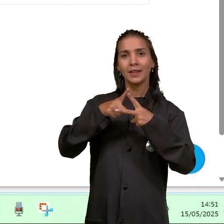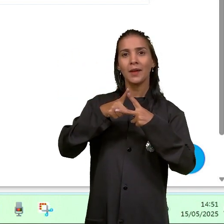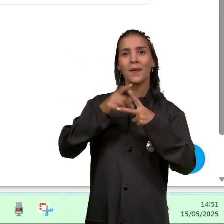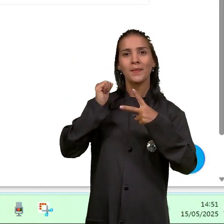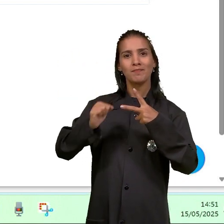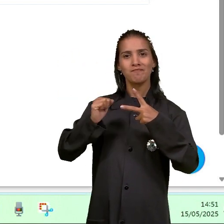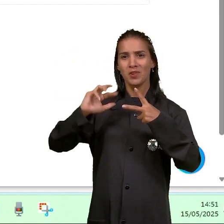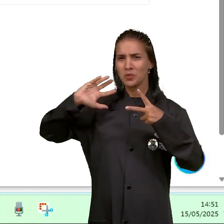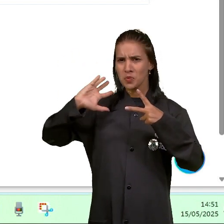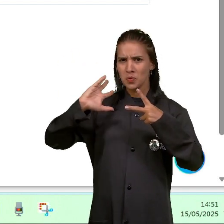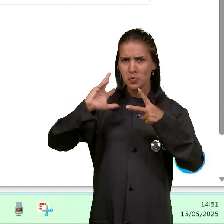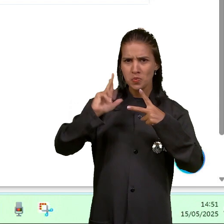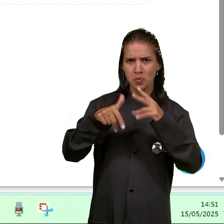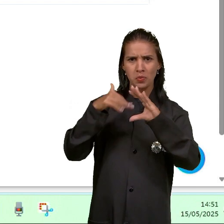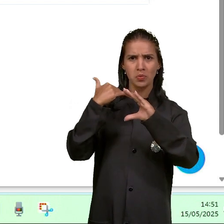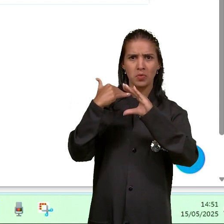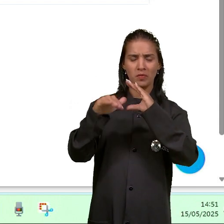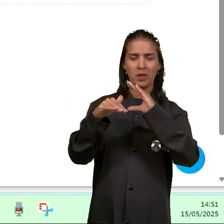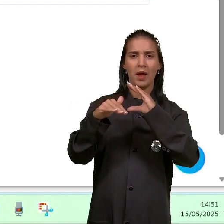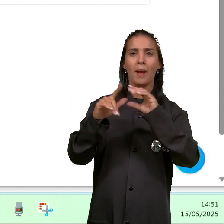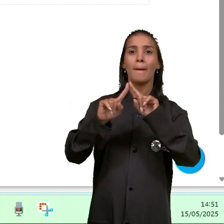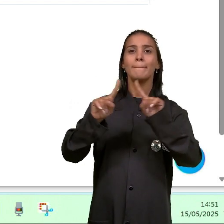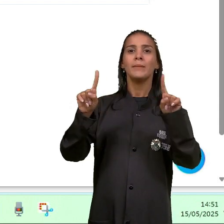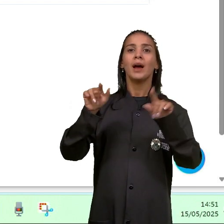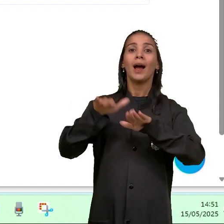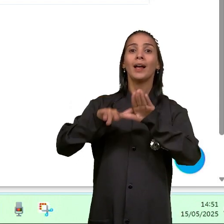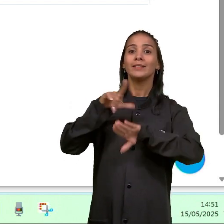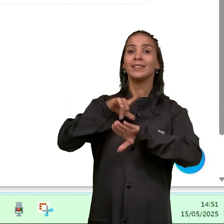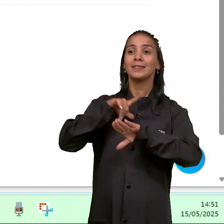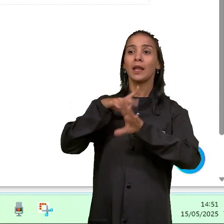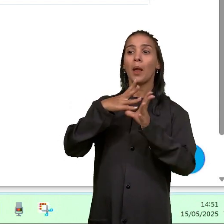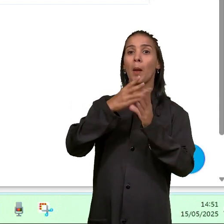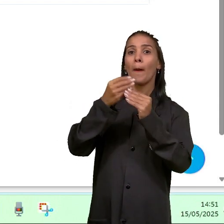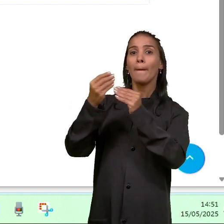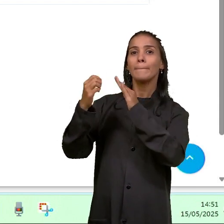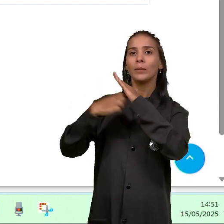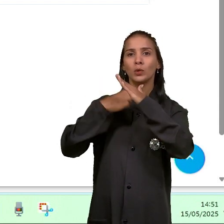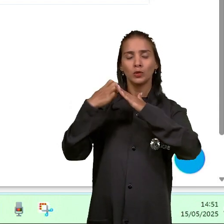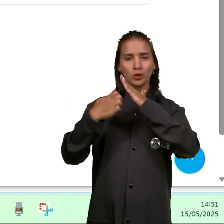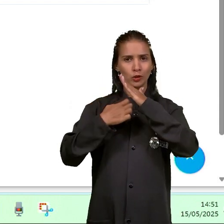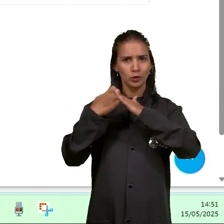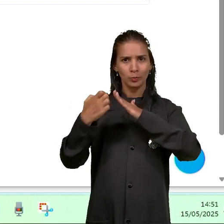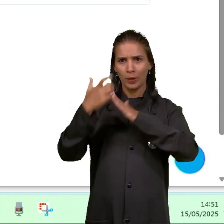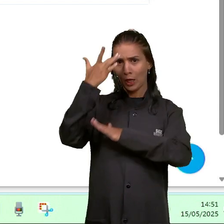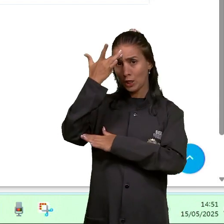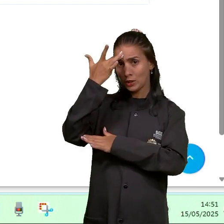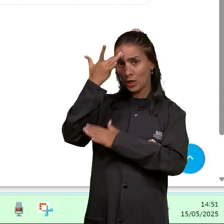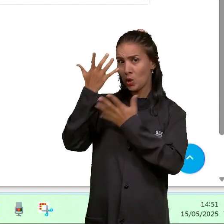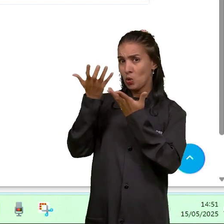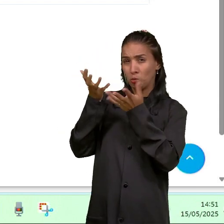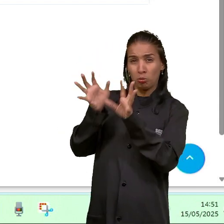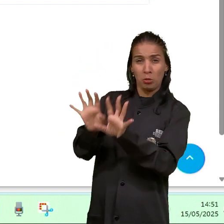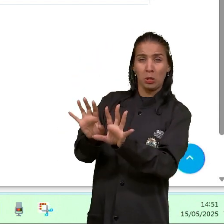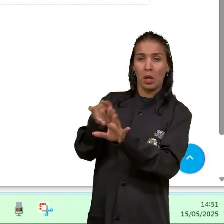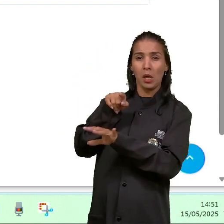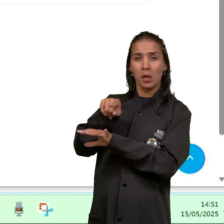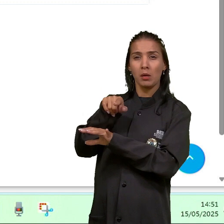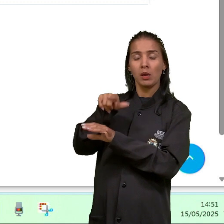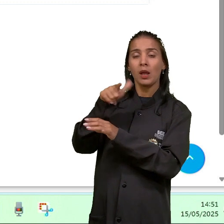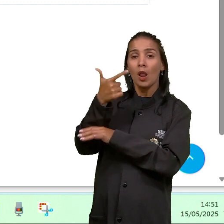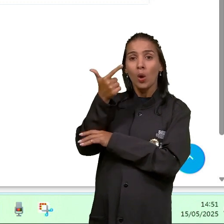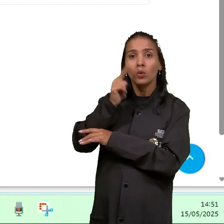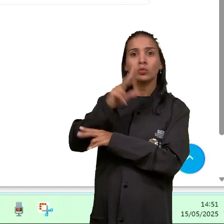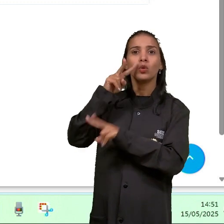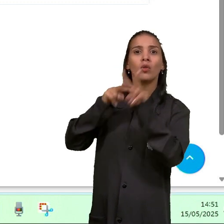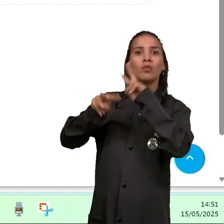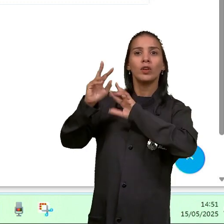várias empresas que você tem que entrar em contato e você não quer que aquela pessoa acesse o processo todo, mas que ela vai ver apenas os documentos que ela... só aquilo que